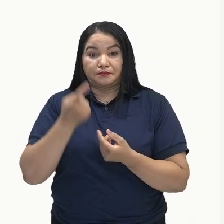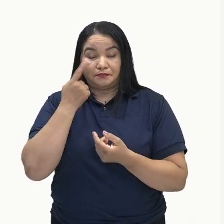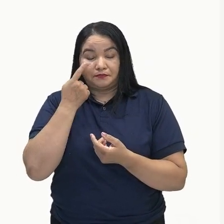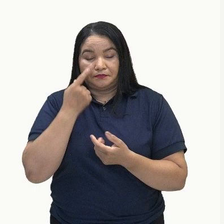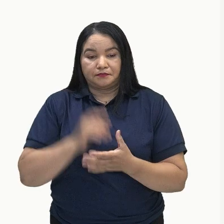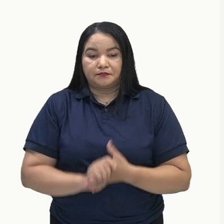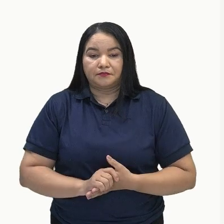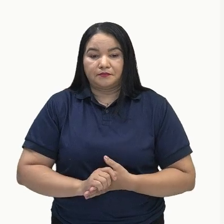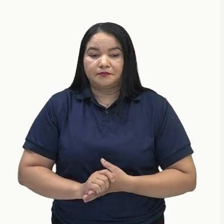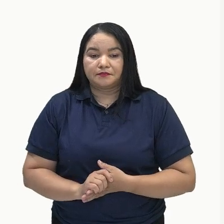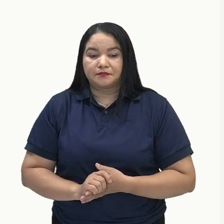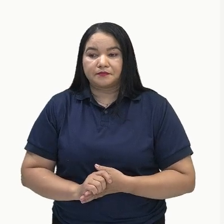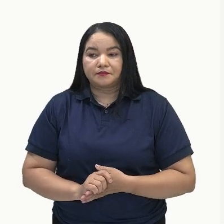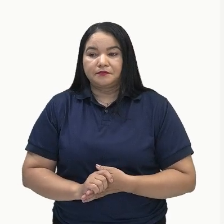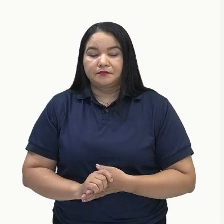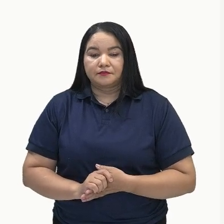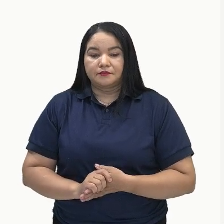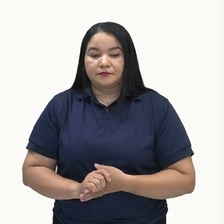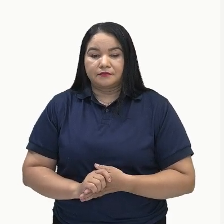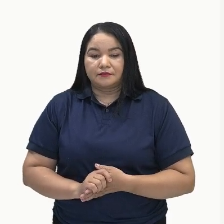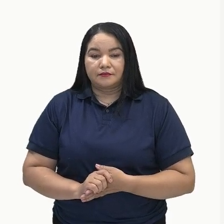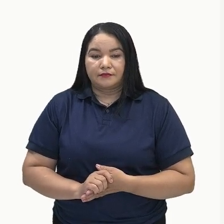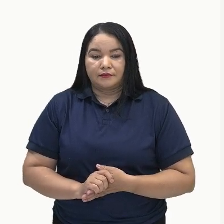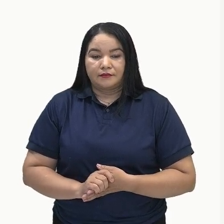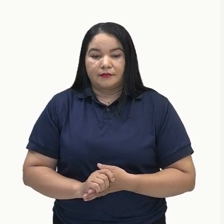Pitágoras. De uma maneira nós podemos